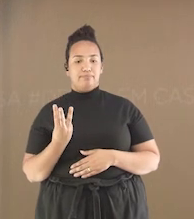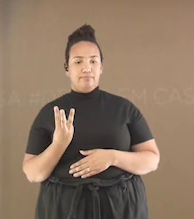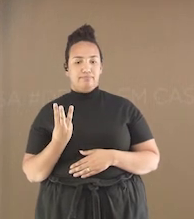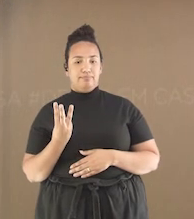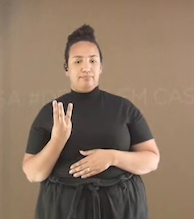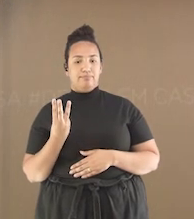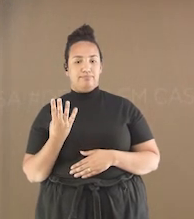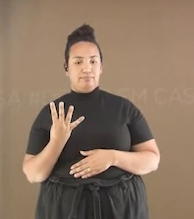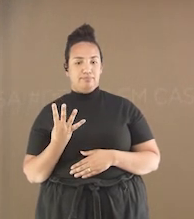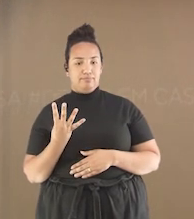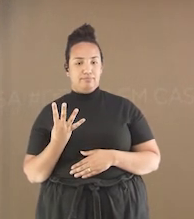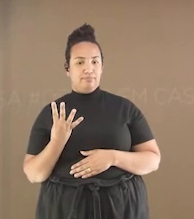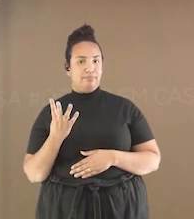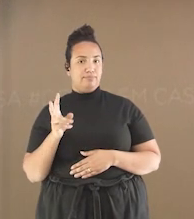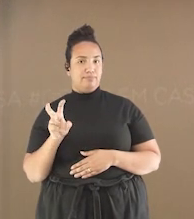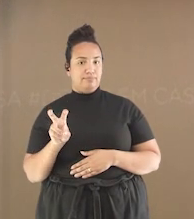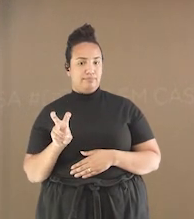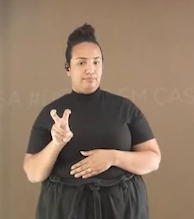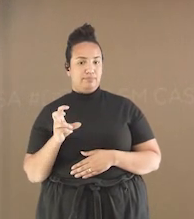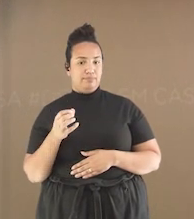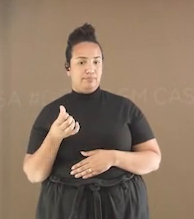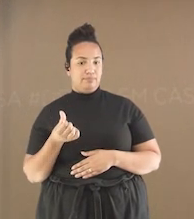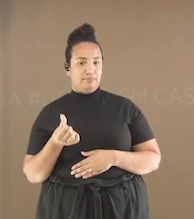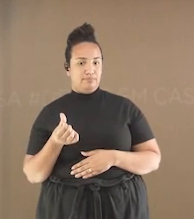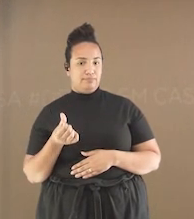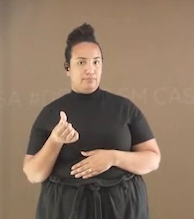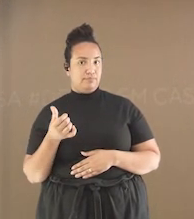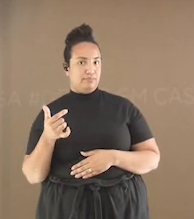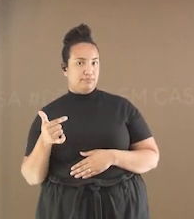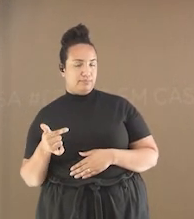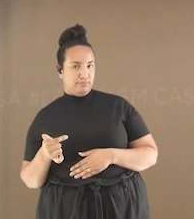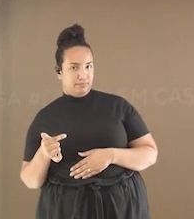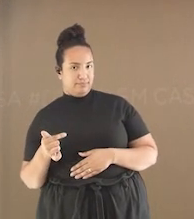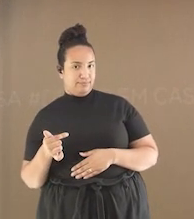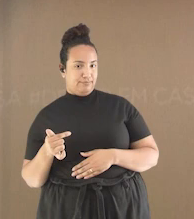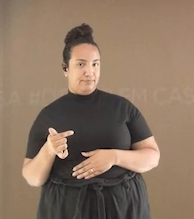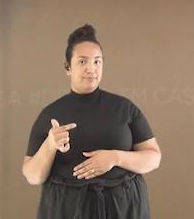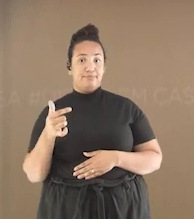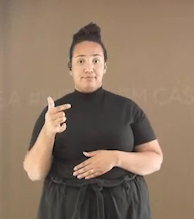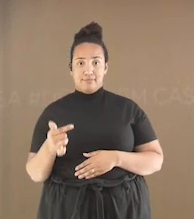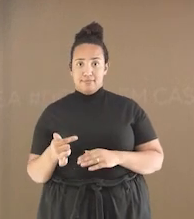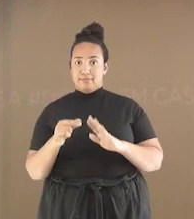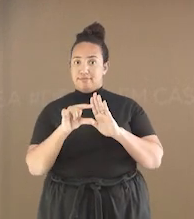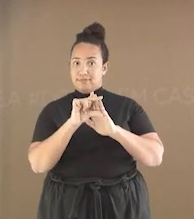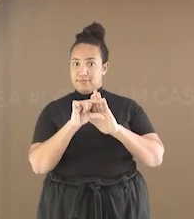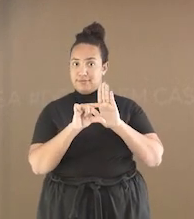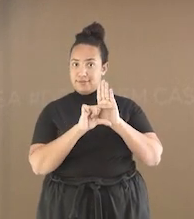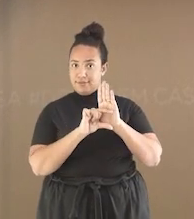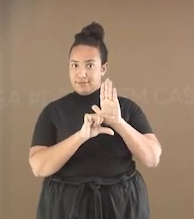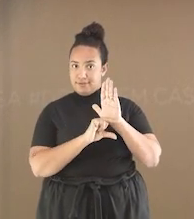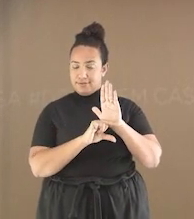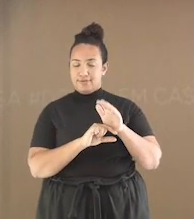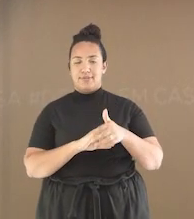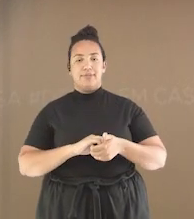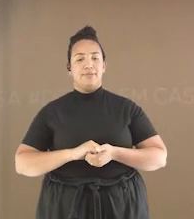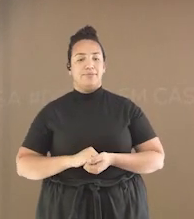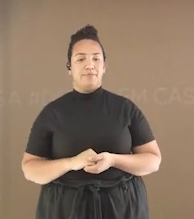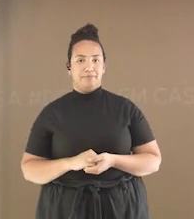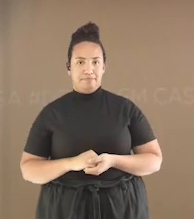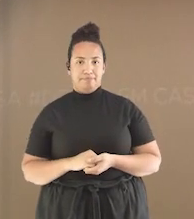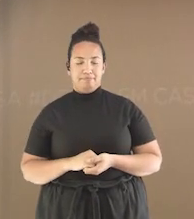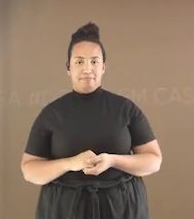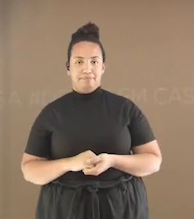1, 2, 3, 4, 5, 6, 7